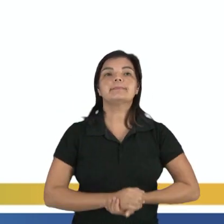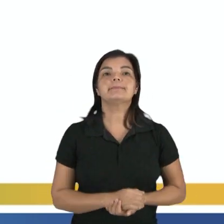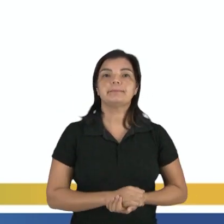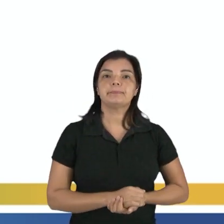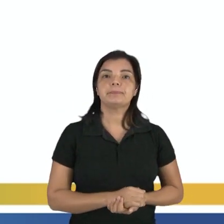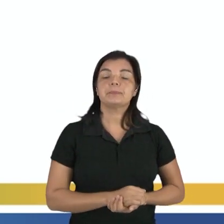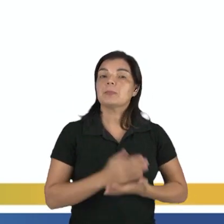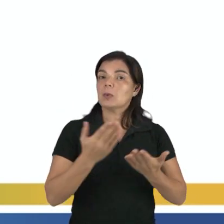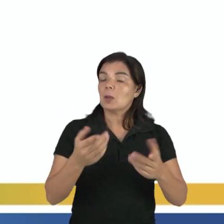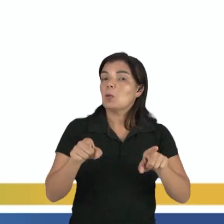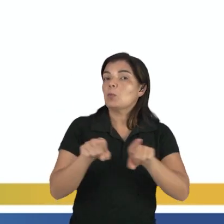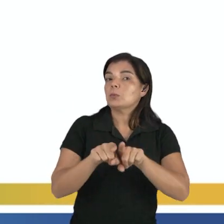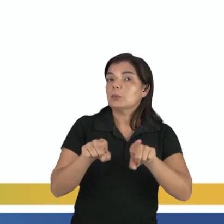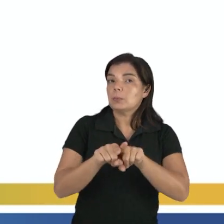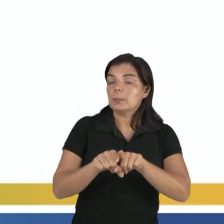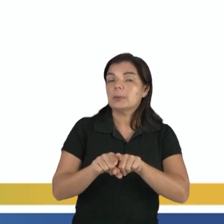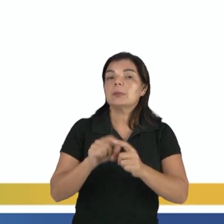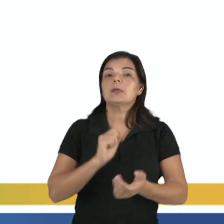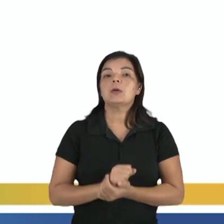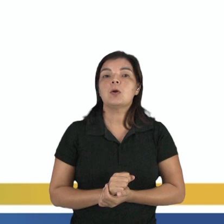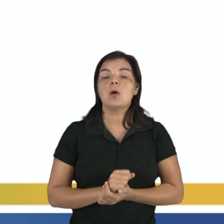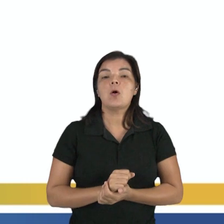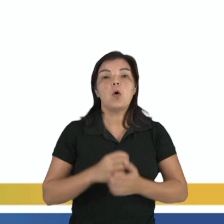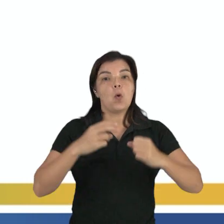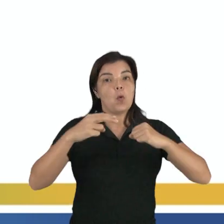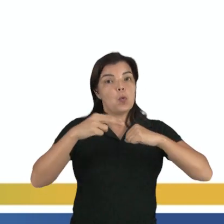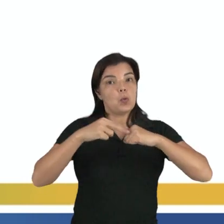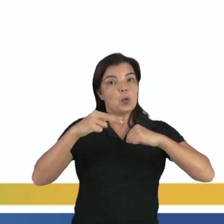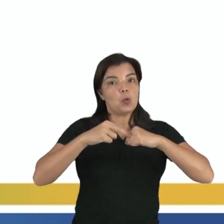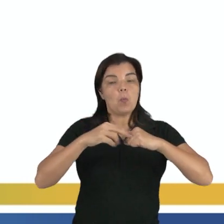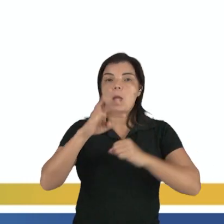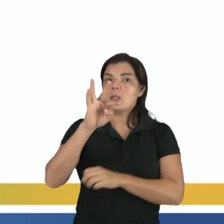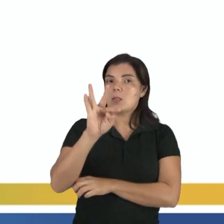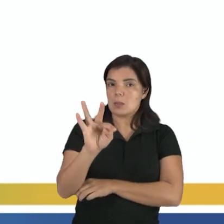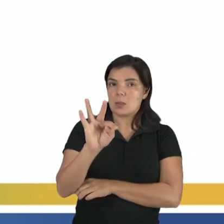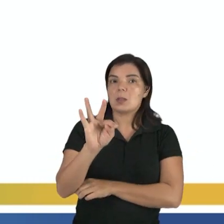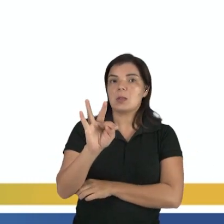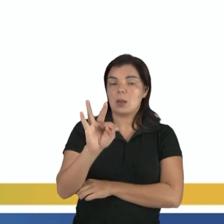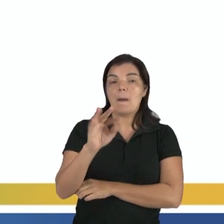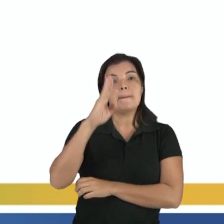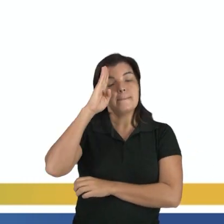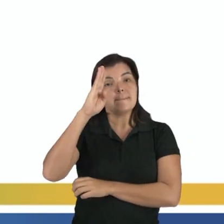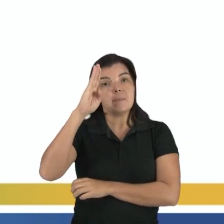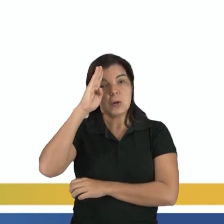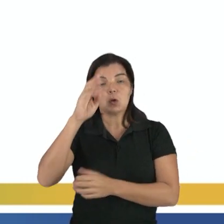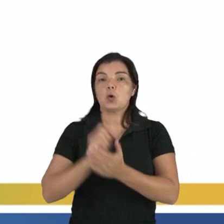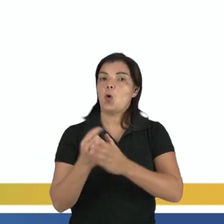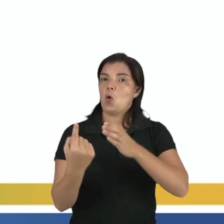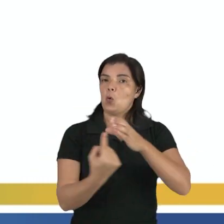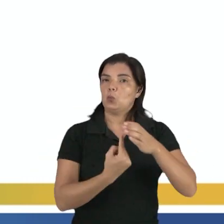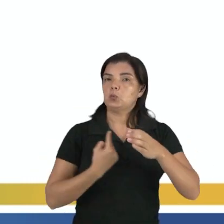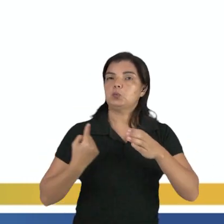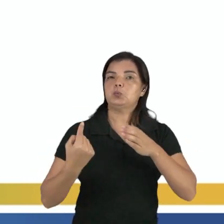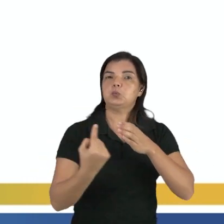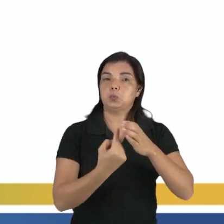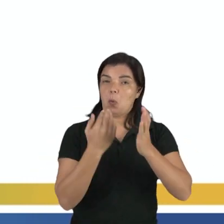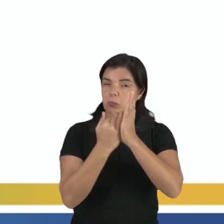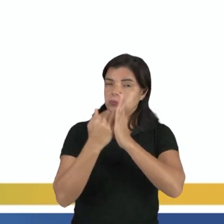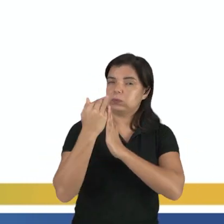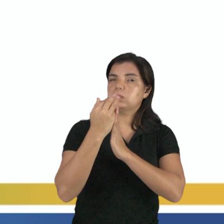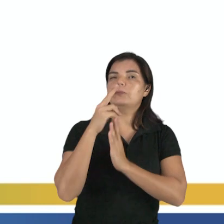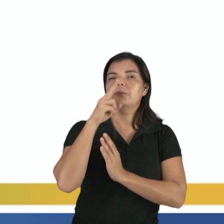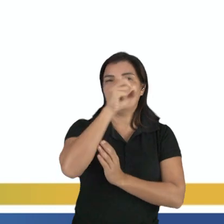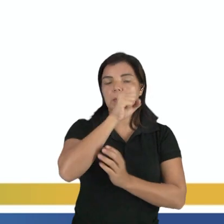suportar isso porque pessoal uma tomada ligada até tá principalmente com micro-ondas que operam com a tensão